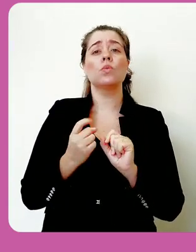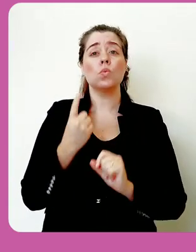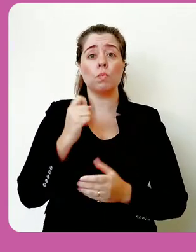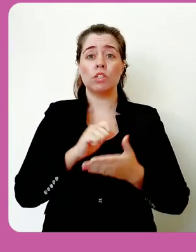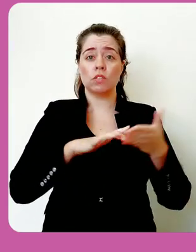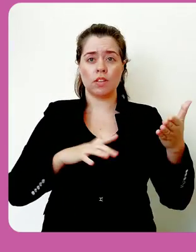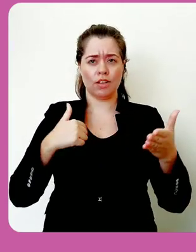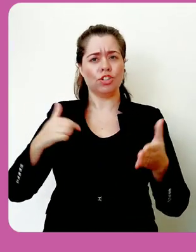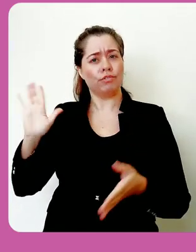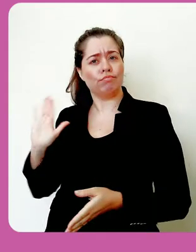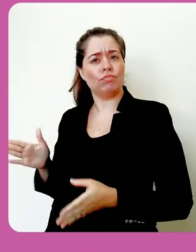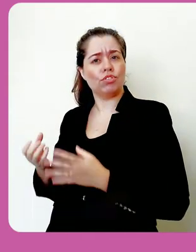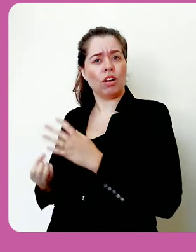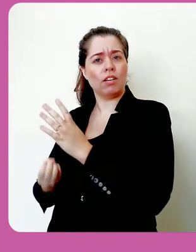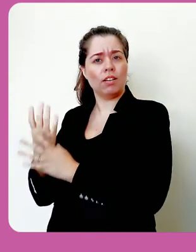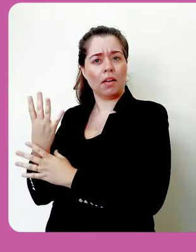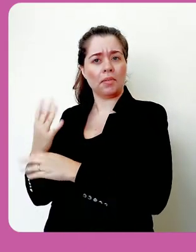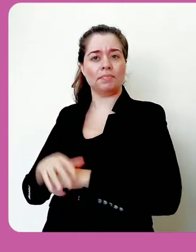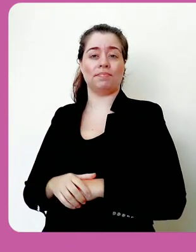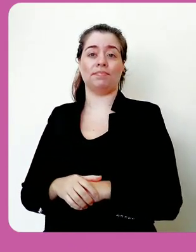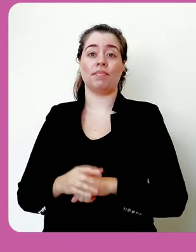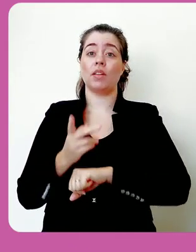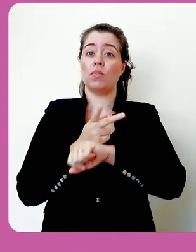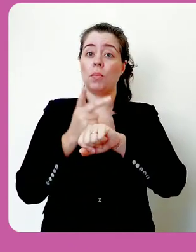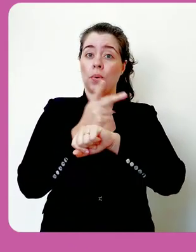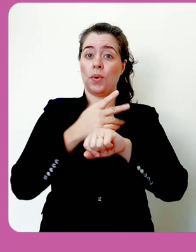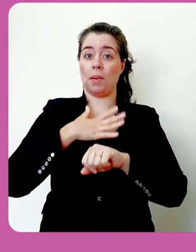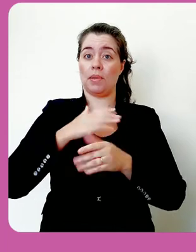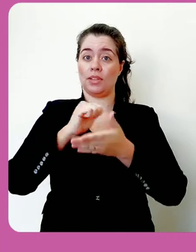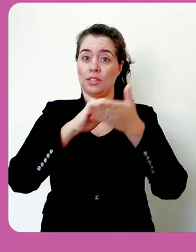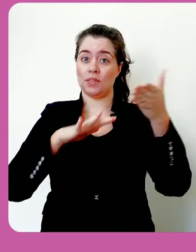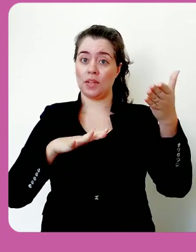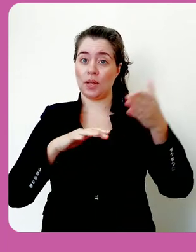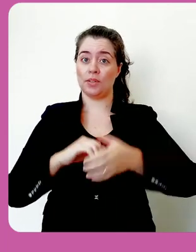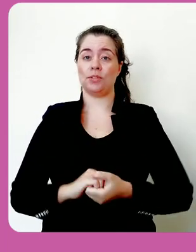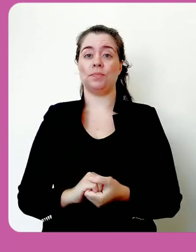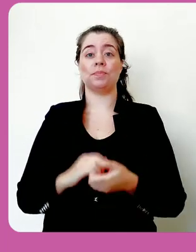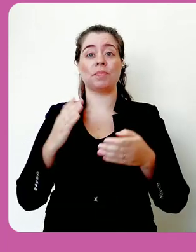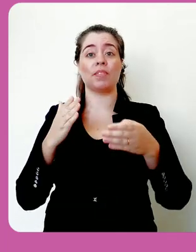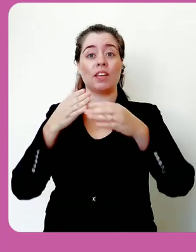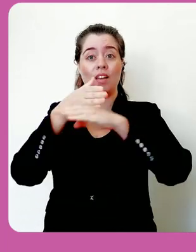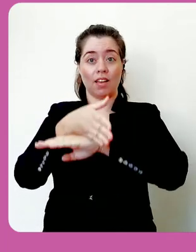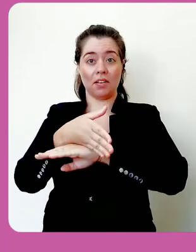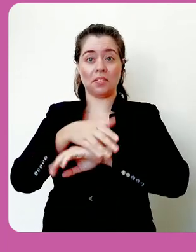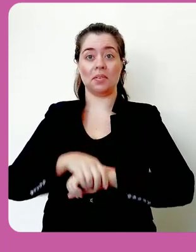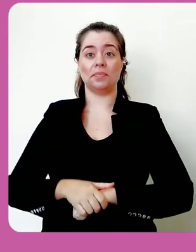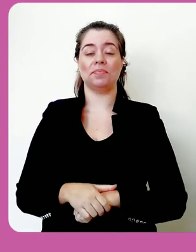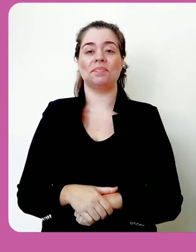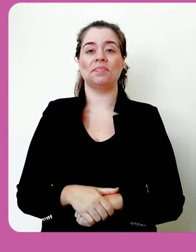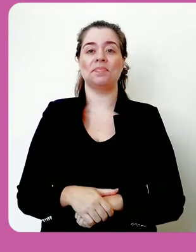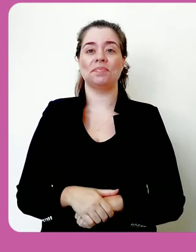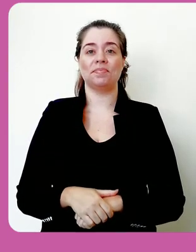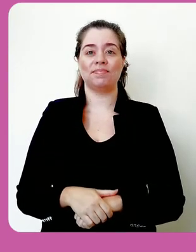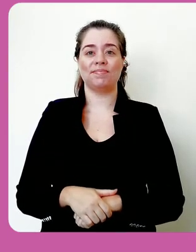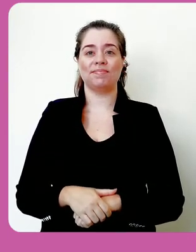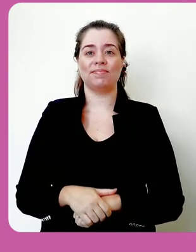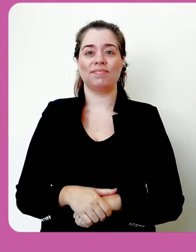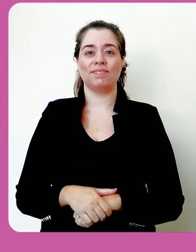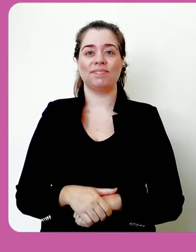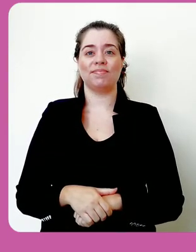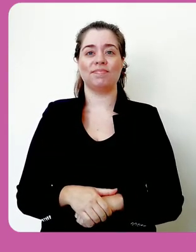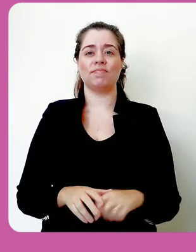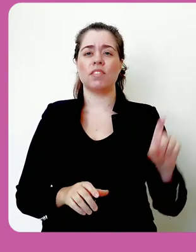uma atividade já criada. Então, vou procurar a minha atividade, acessá-la,